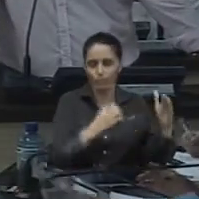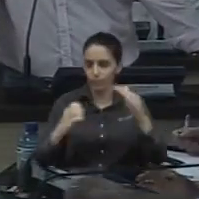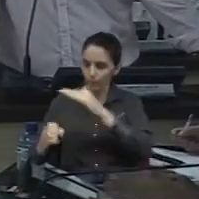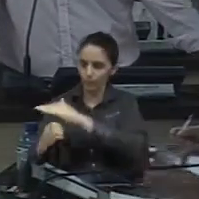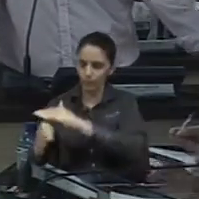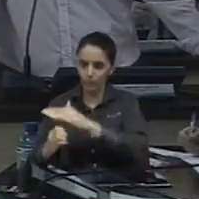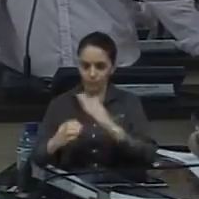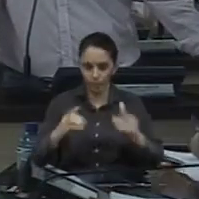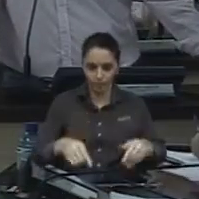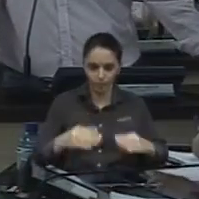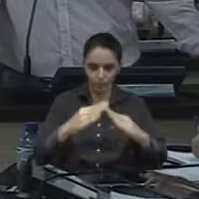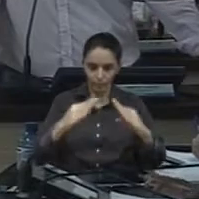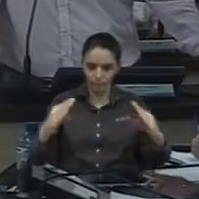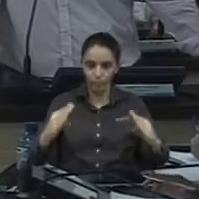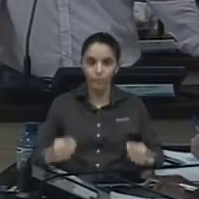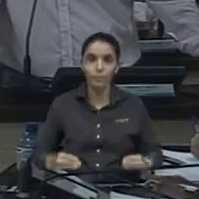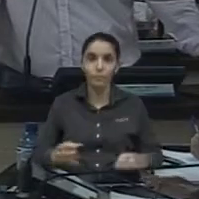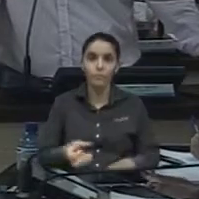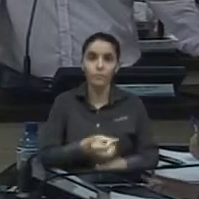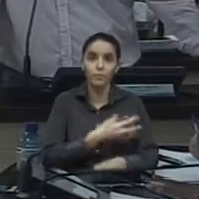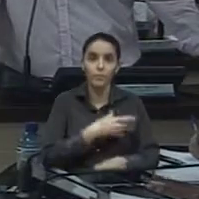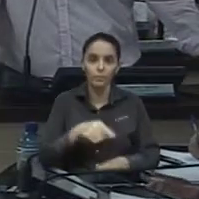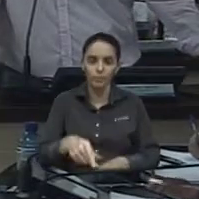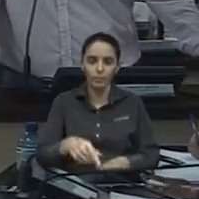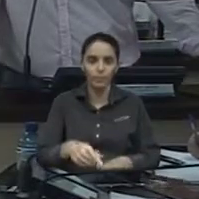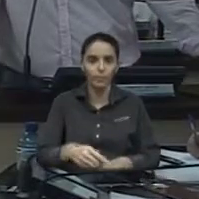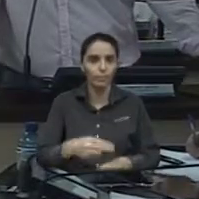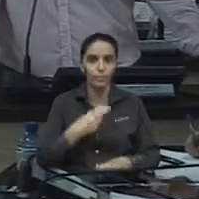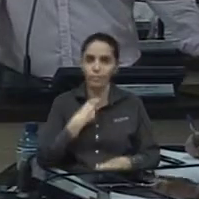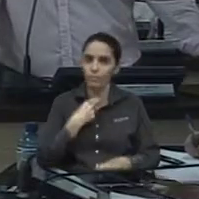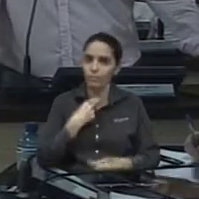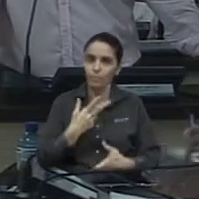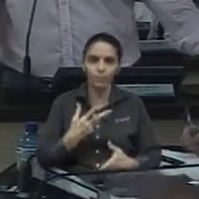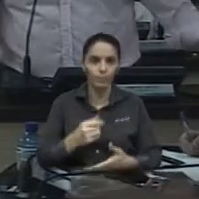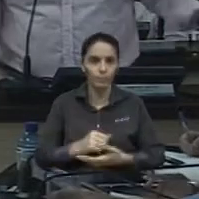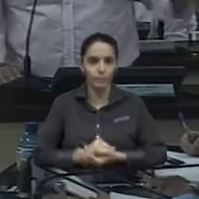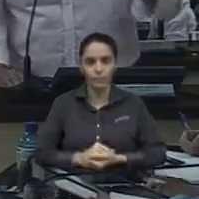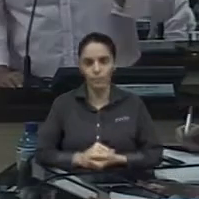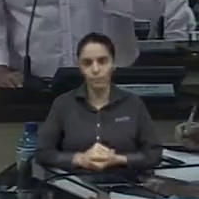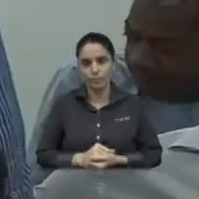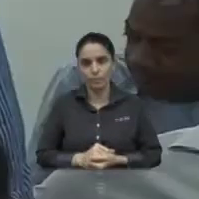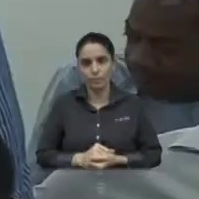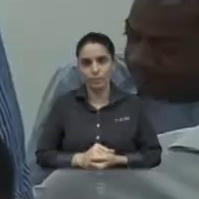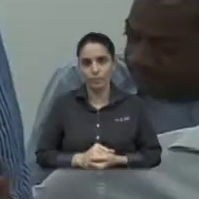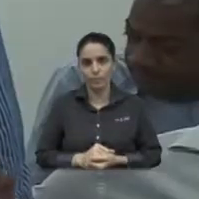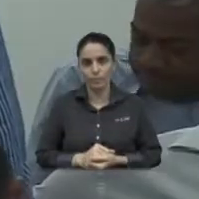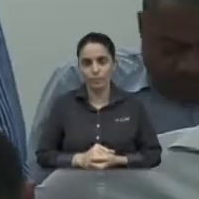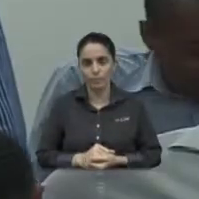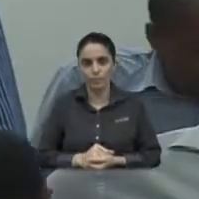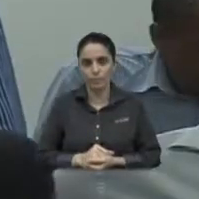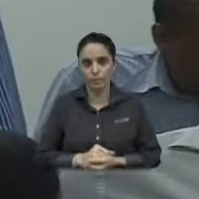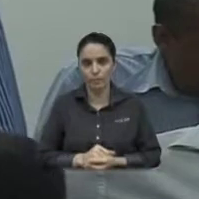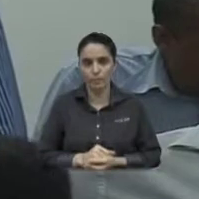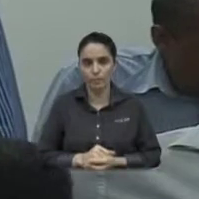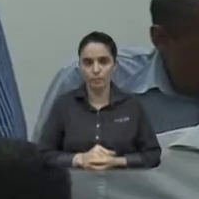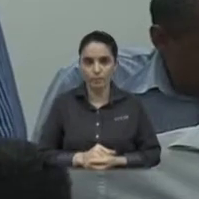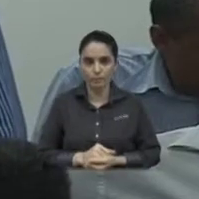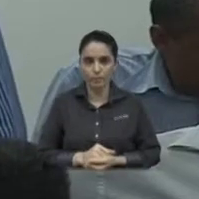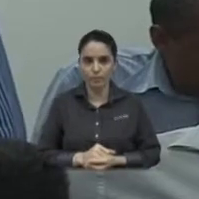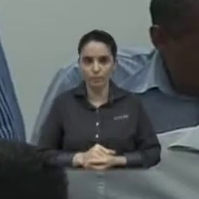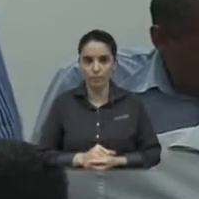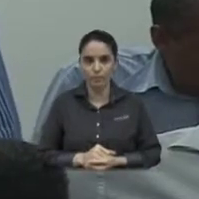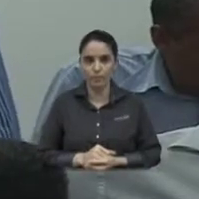barracão do meio, que é um barracão novo, não pode o KNAI. Então nós temos, vereador, temos